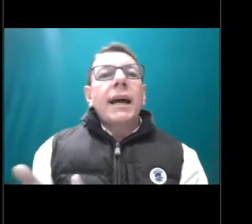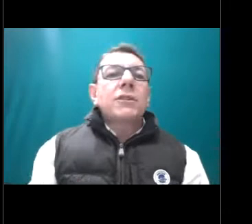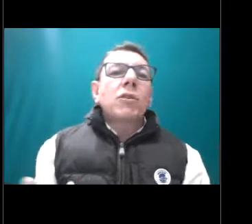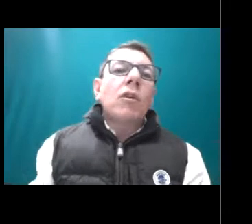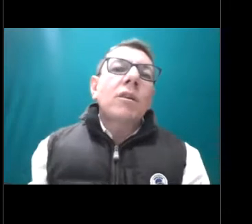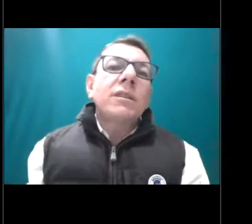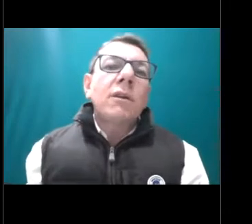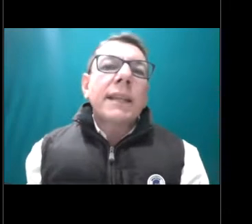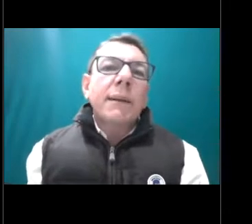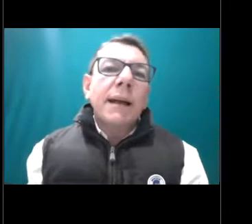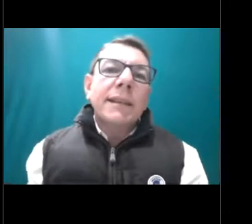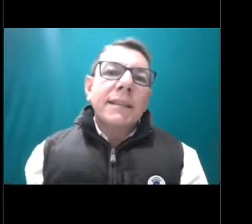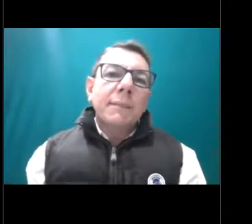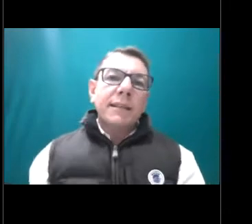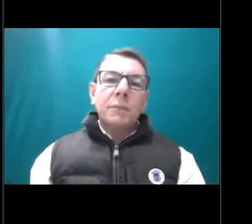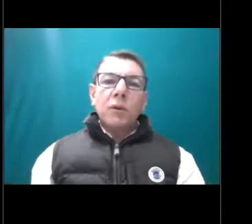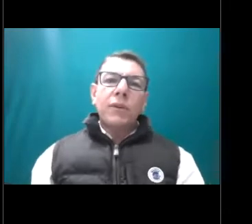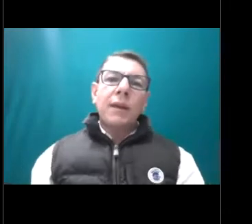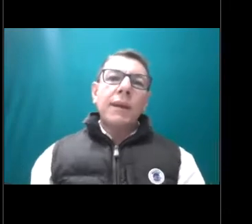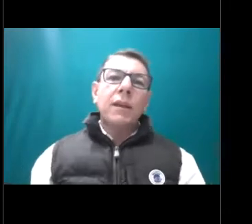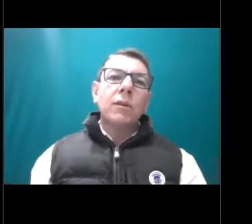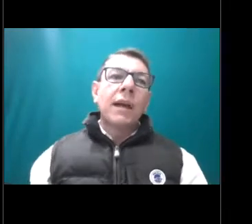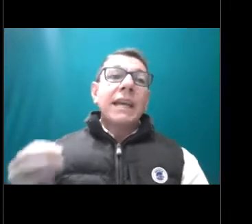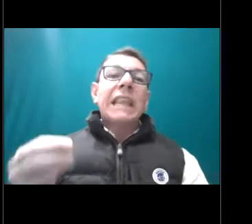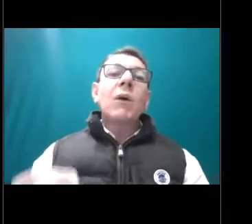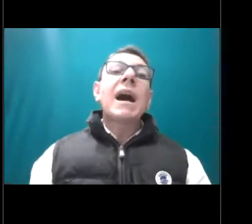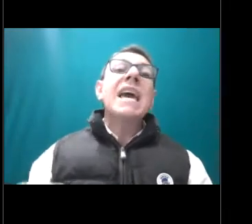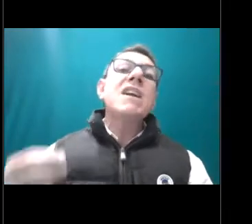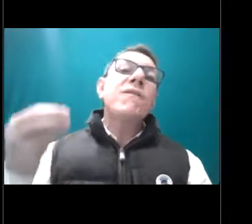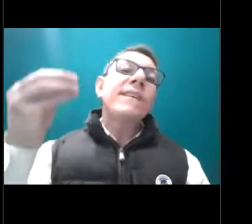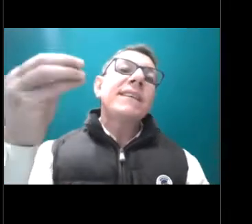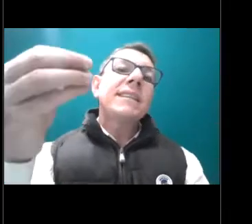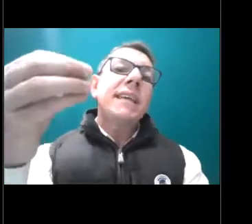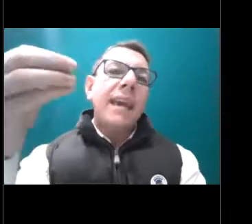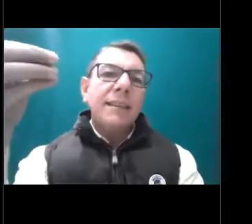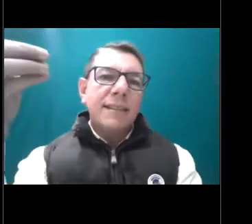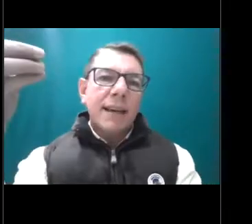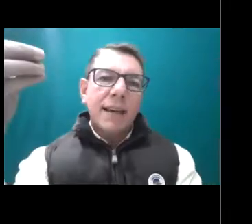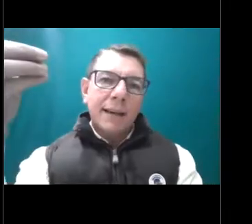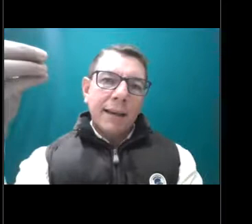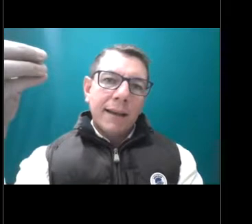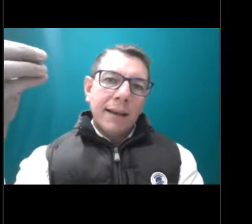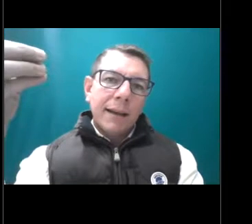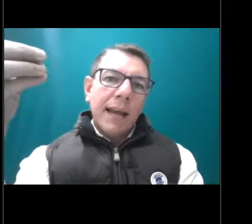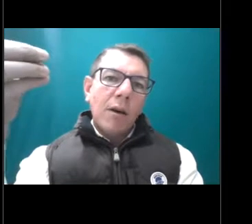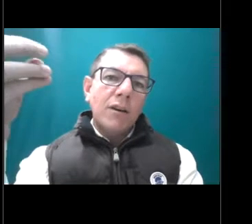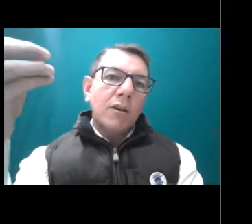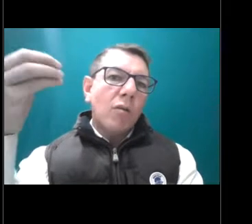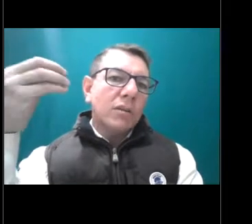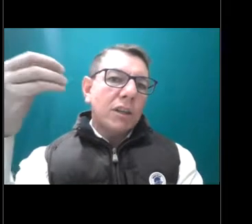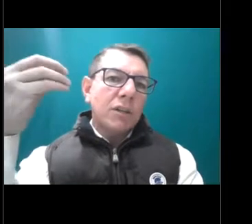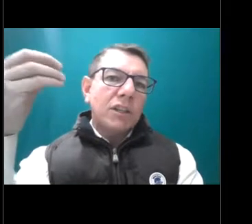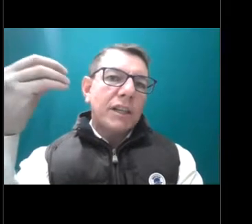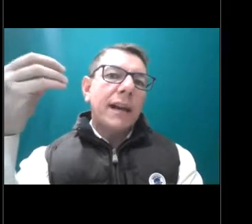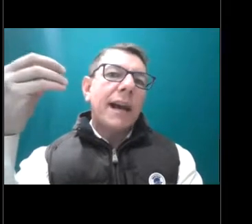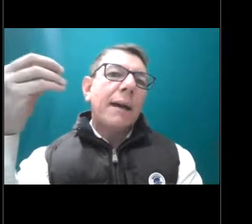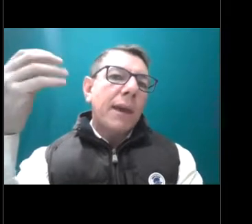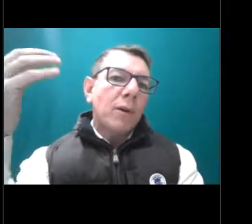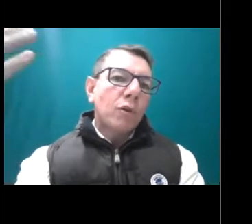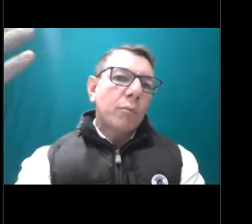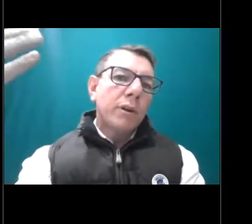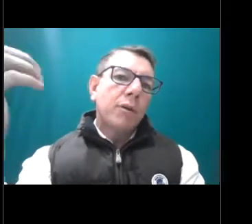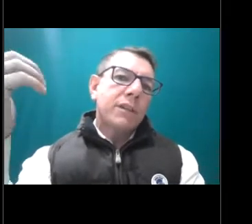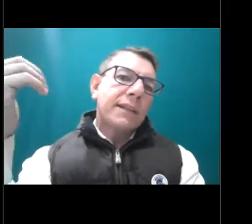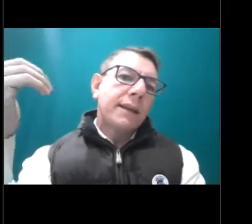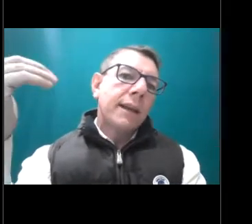cada 1.000 toneladas eu coloco 50 cabeças a mais dentro do confinamento. Então, a eficiência, né, onde que eu consigo